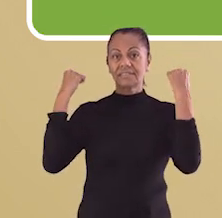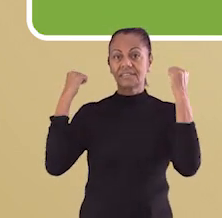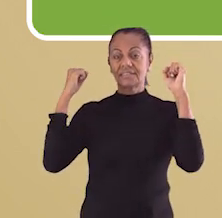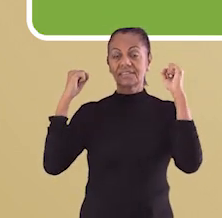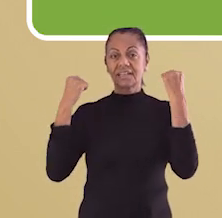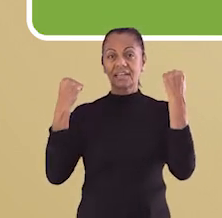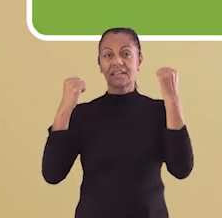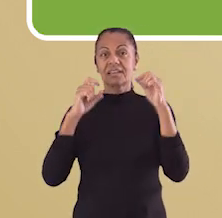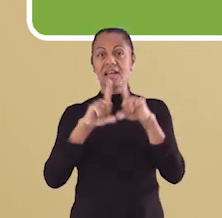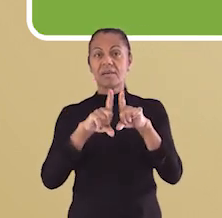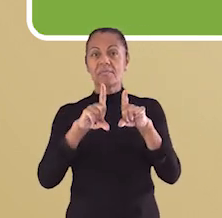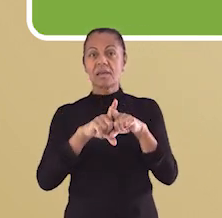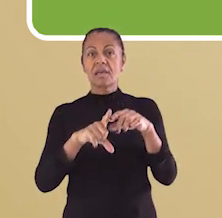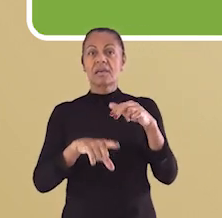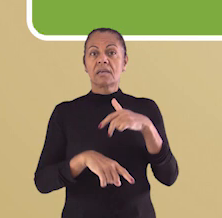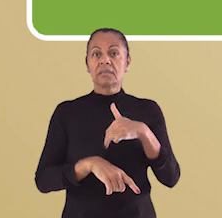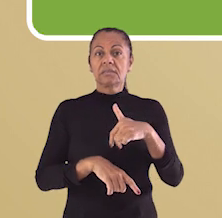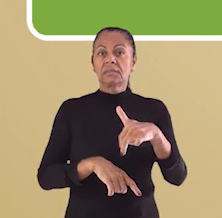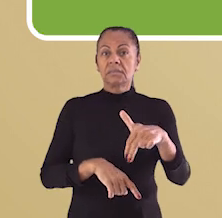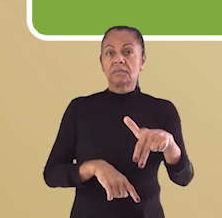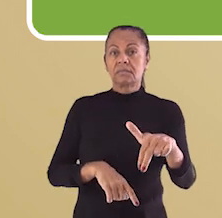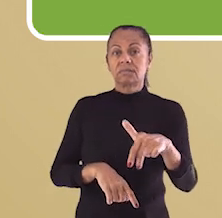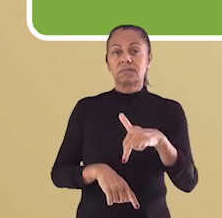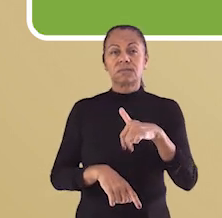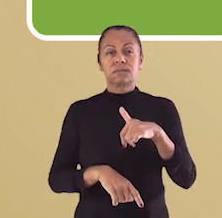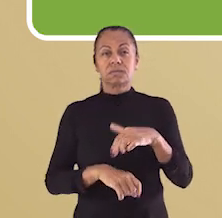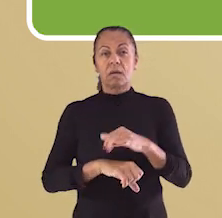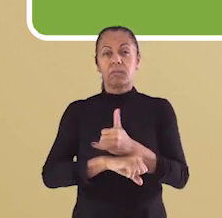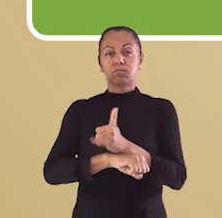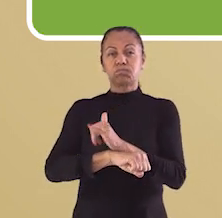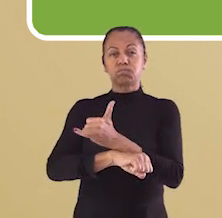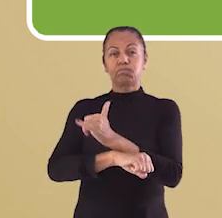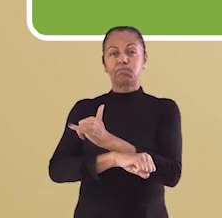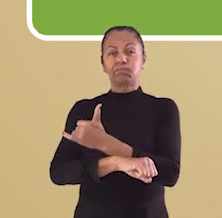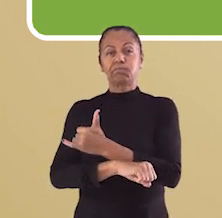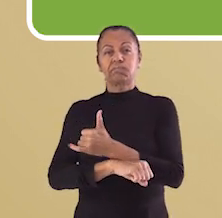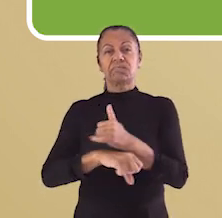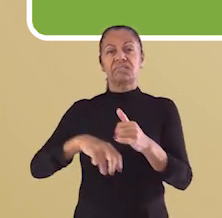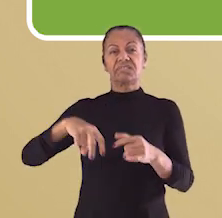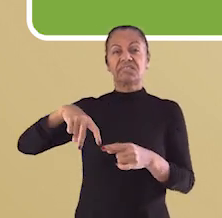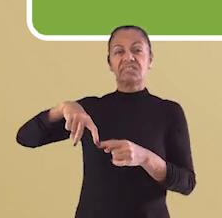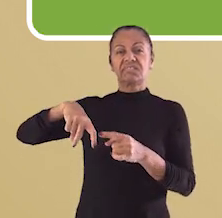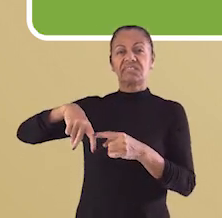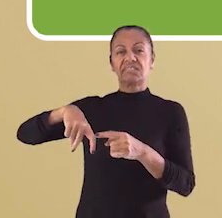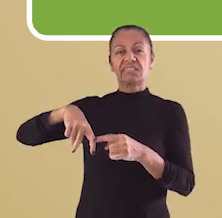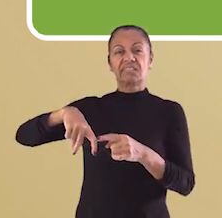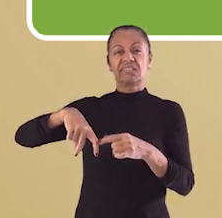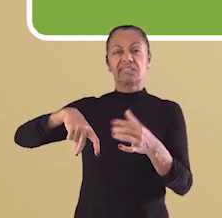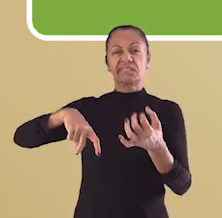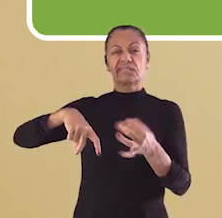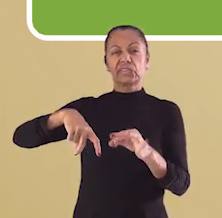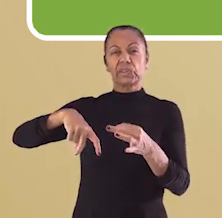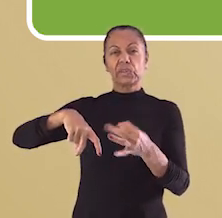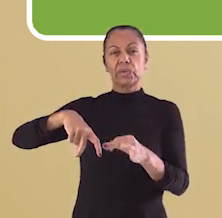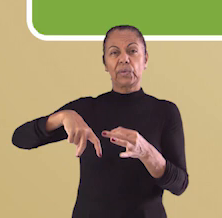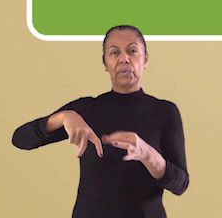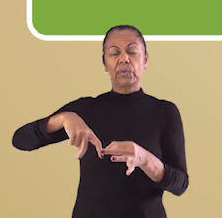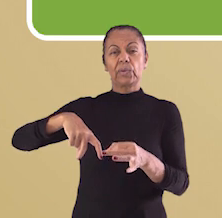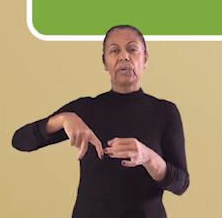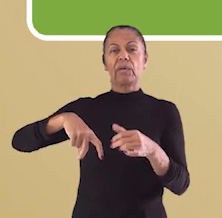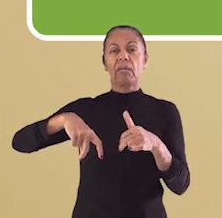mas simples movimentação de um local para o outro acaba causando muito cansaço a essas pessoas, né? Elas têm dores nos